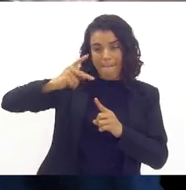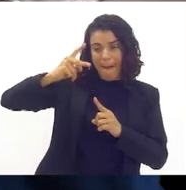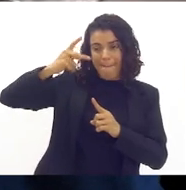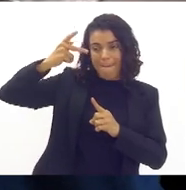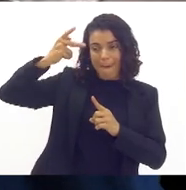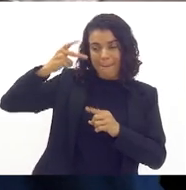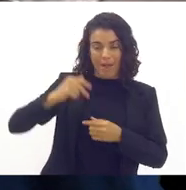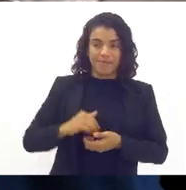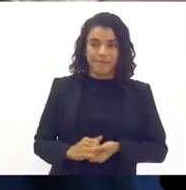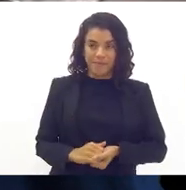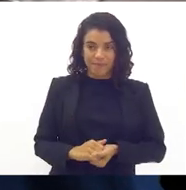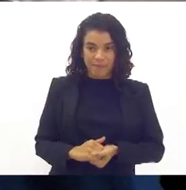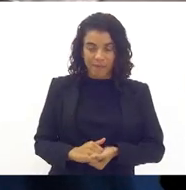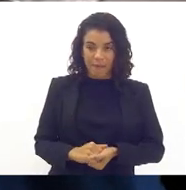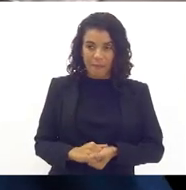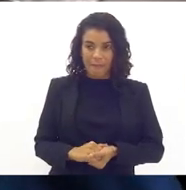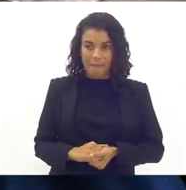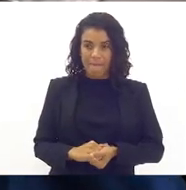Se isso